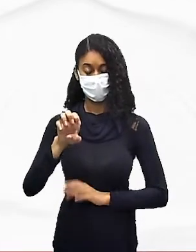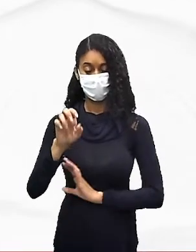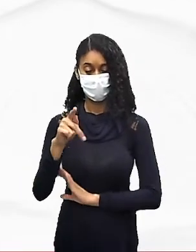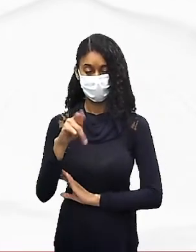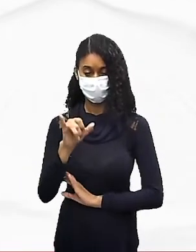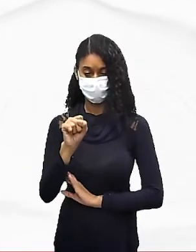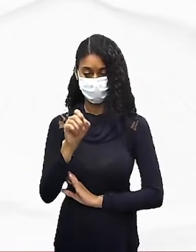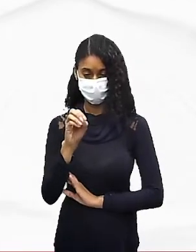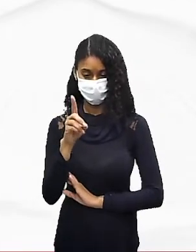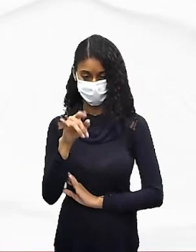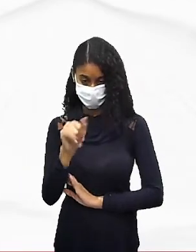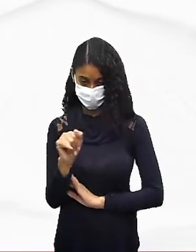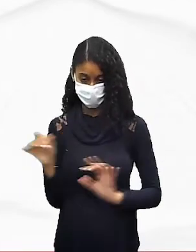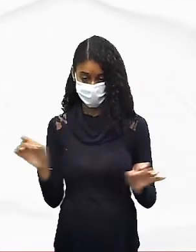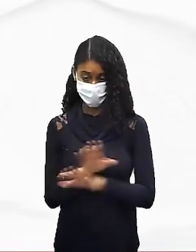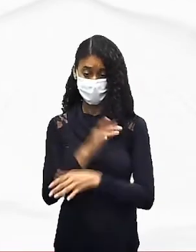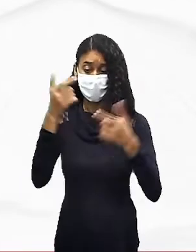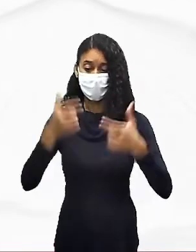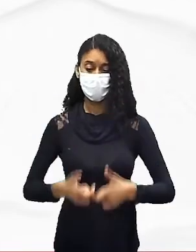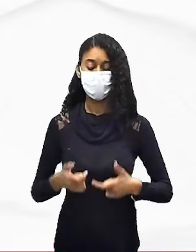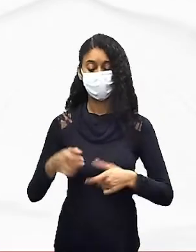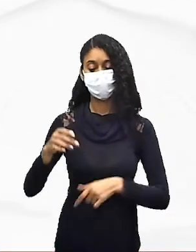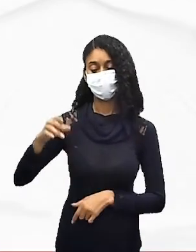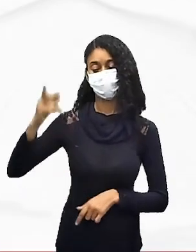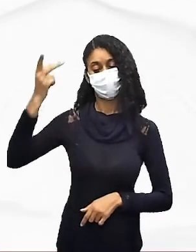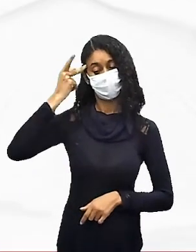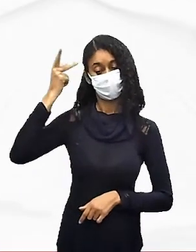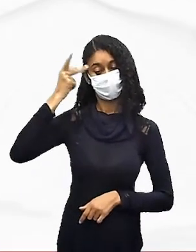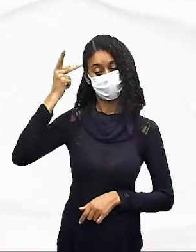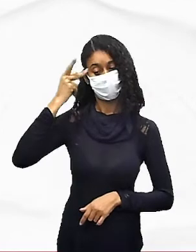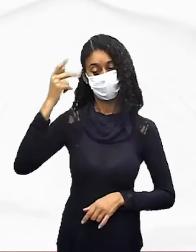chamar, se encerra em São Paulo, que é justamente